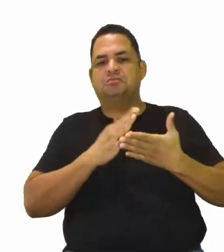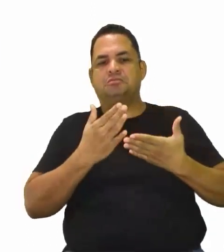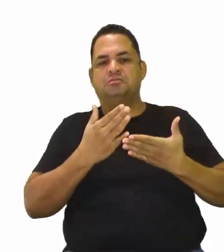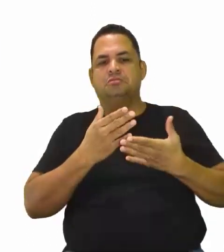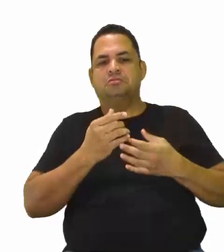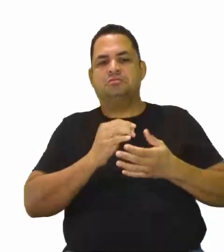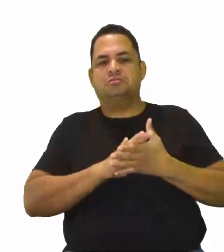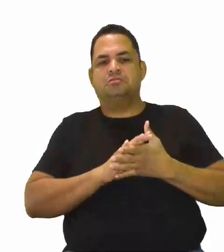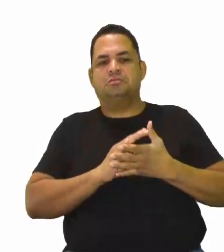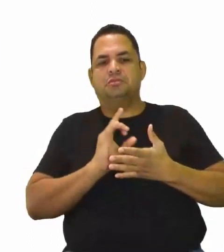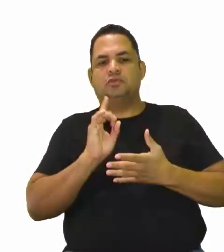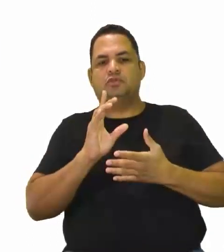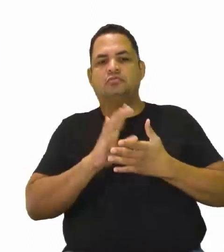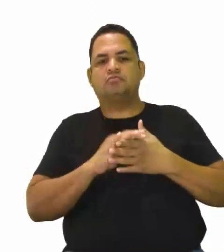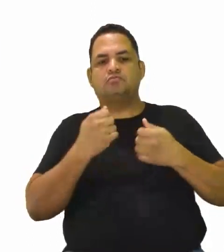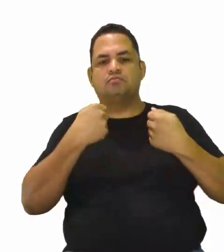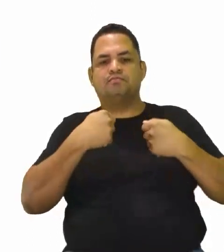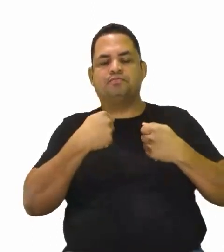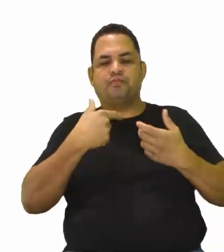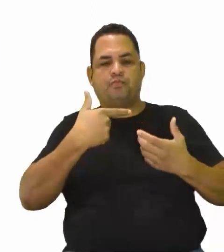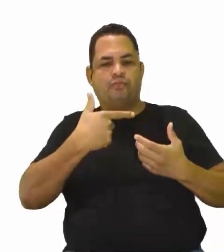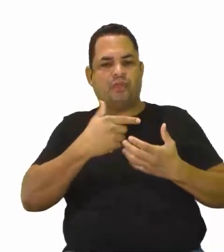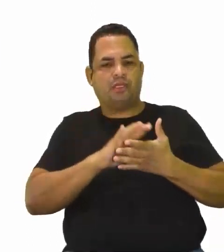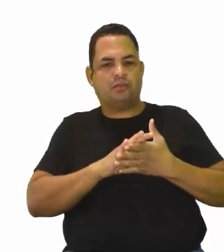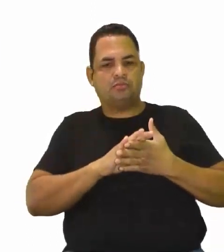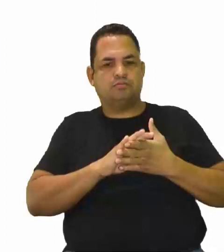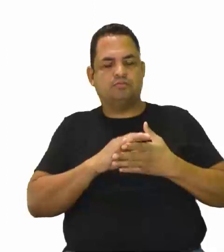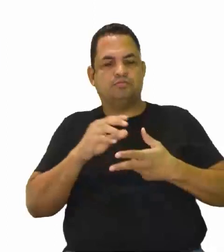que apenas o poder executivo,